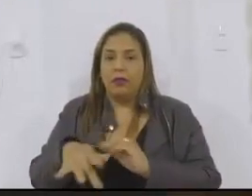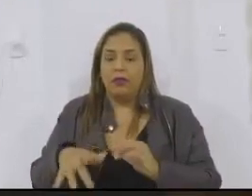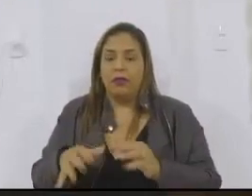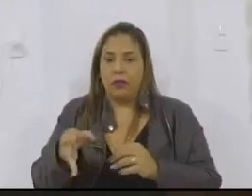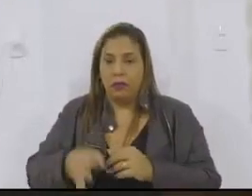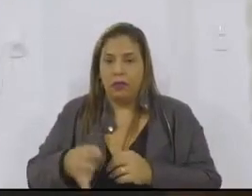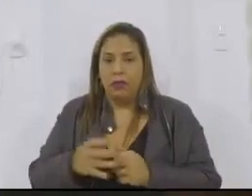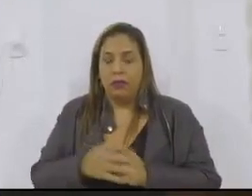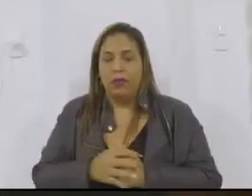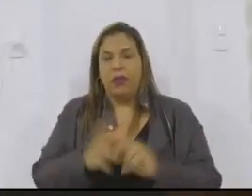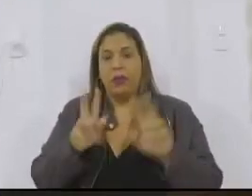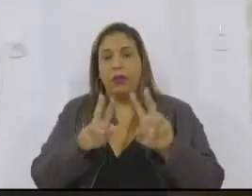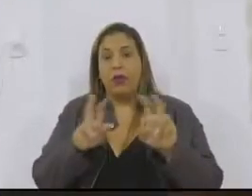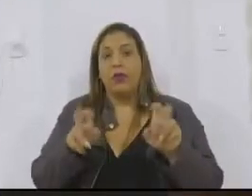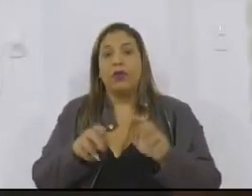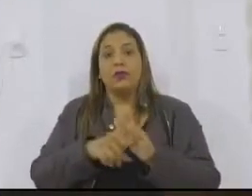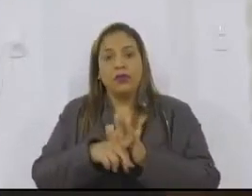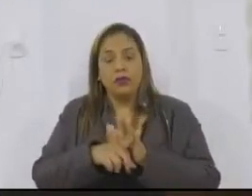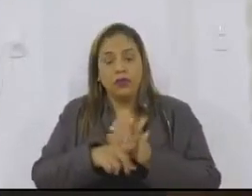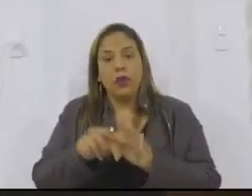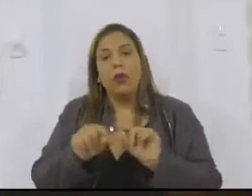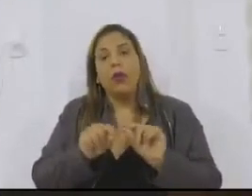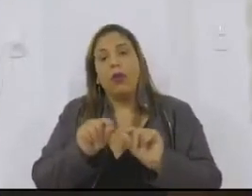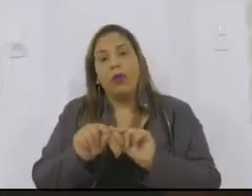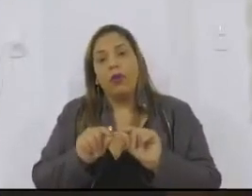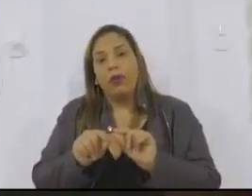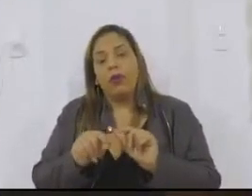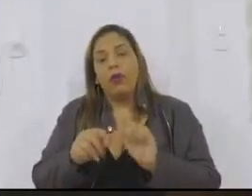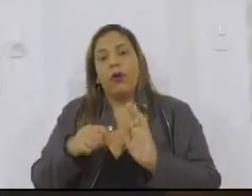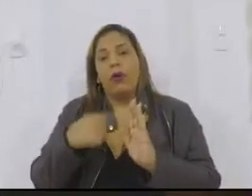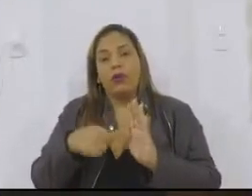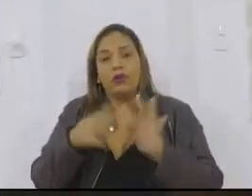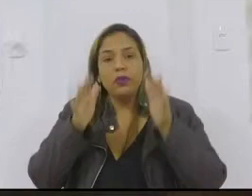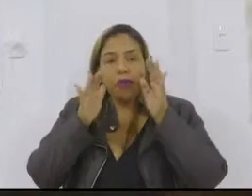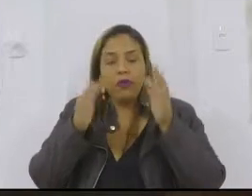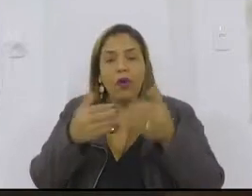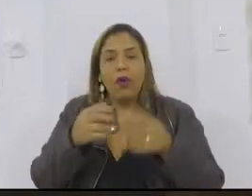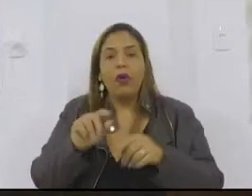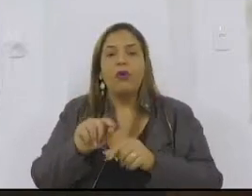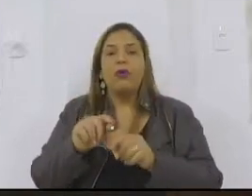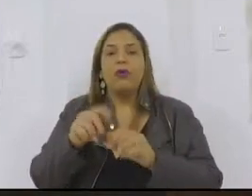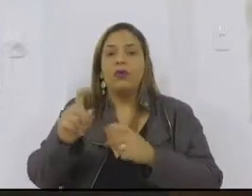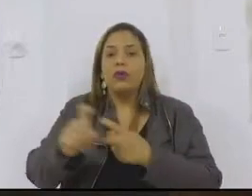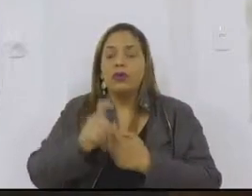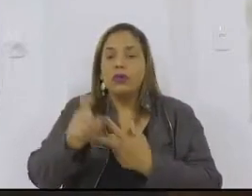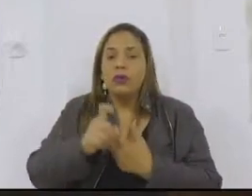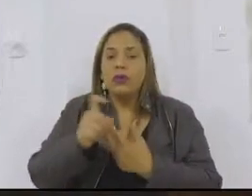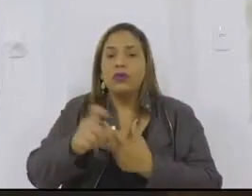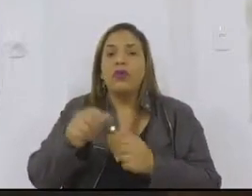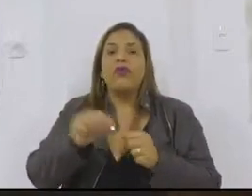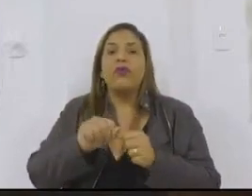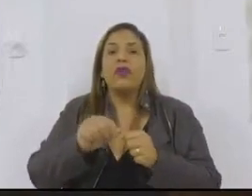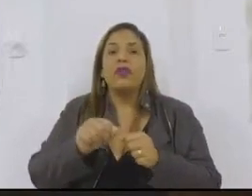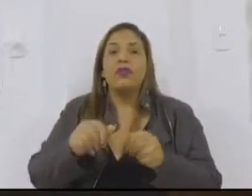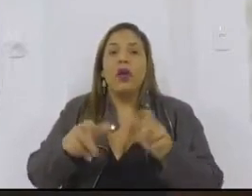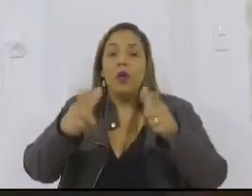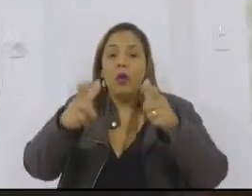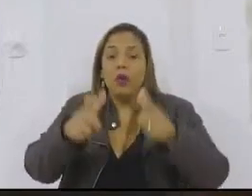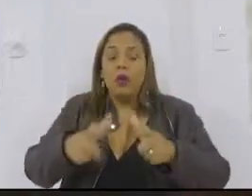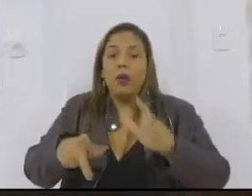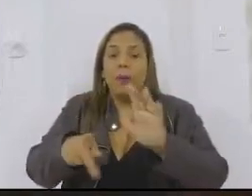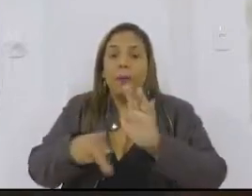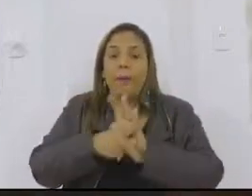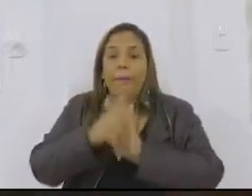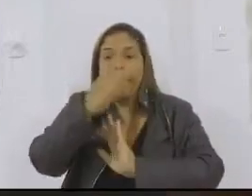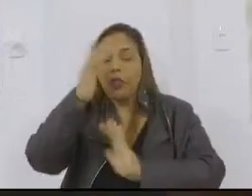A matéria em exame tem como notório e louvável objetivo de autorizar o executivo a criar uma central de empregos que possibilita a portadores